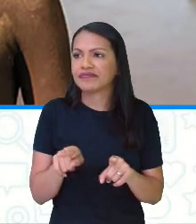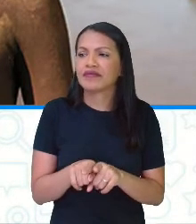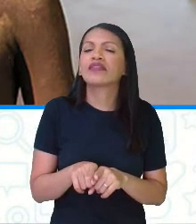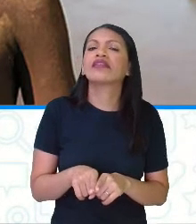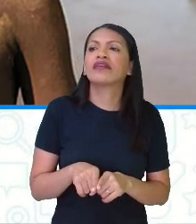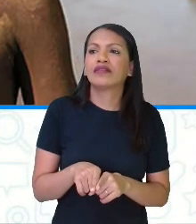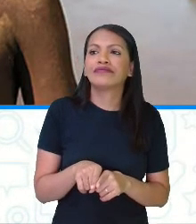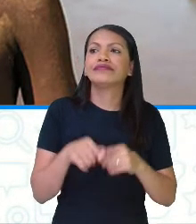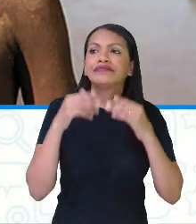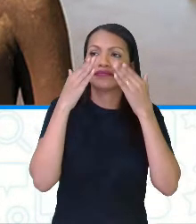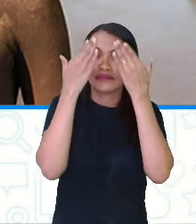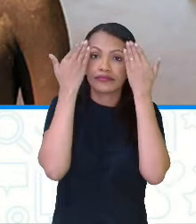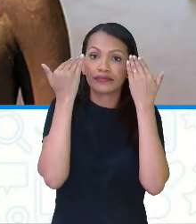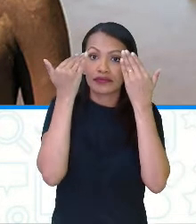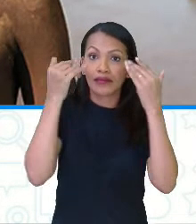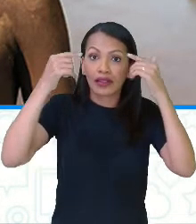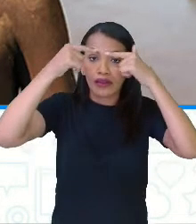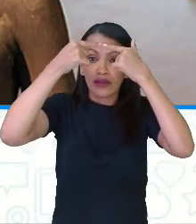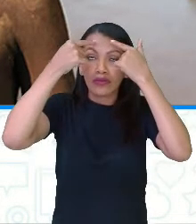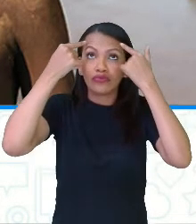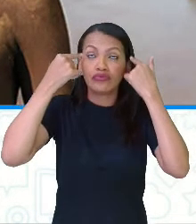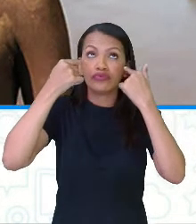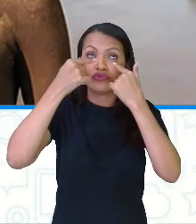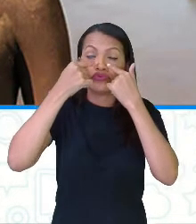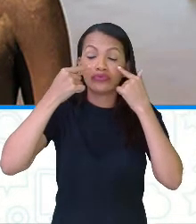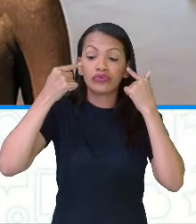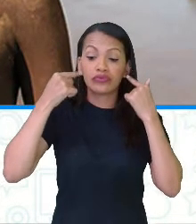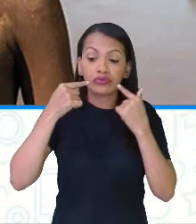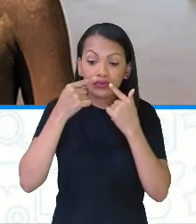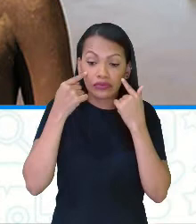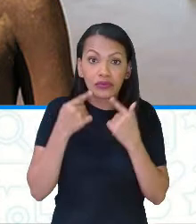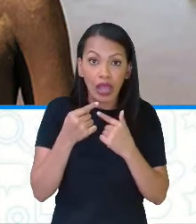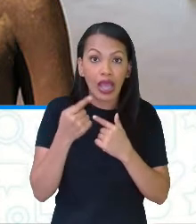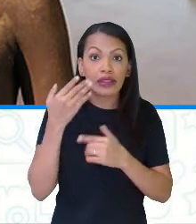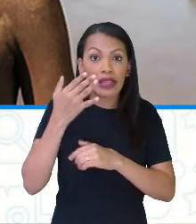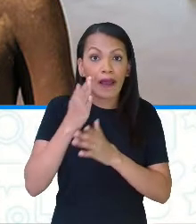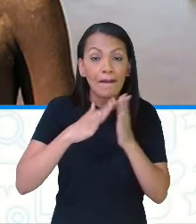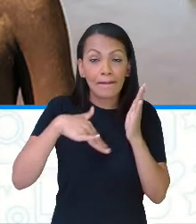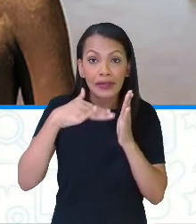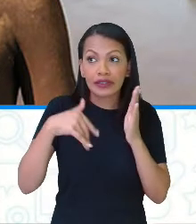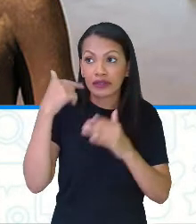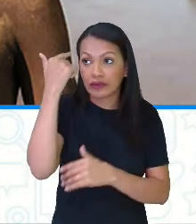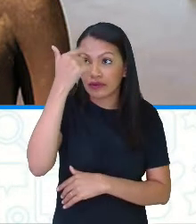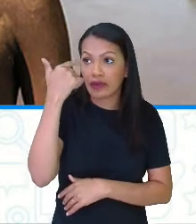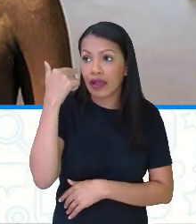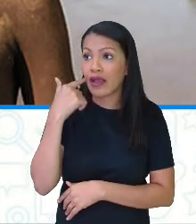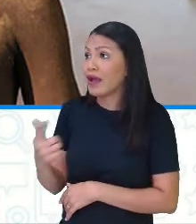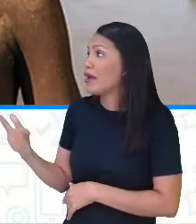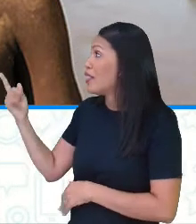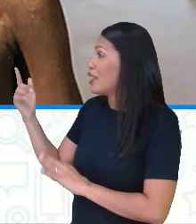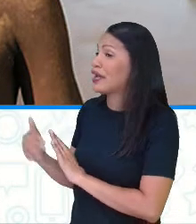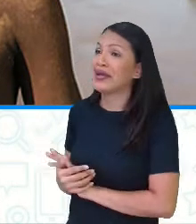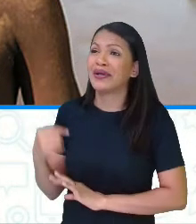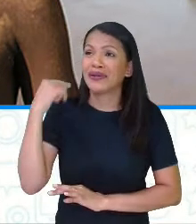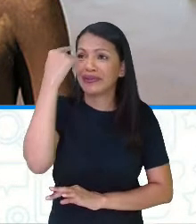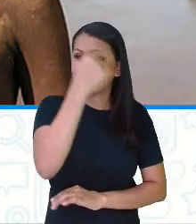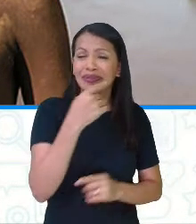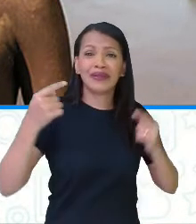parte superior deles, aqui no rosto, a pintura corporal que eles estão, olha. A desse aqui do canto, para mim, é que mais me encanta, que